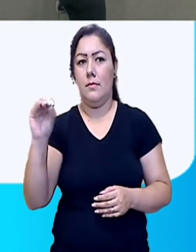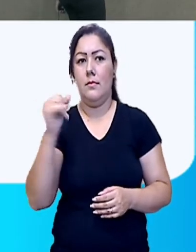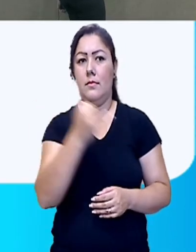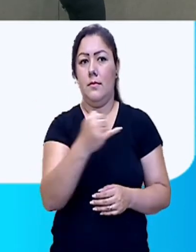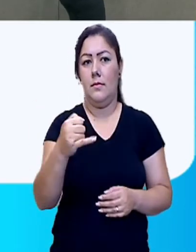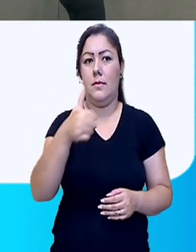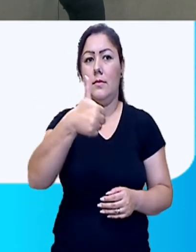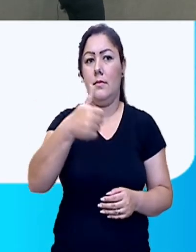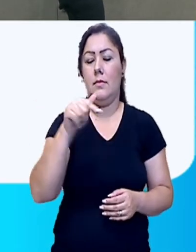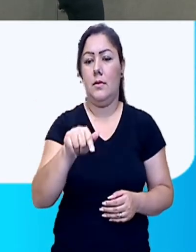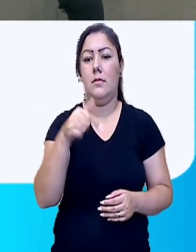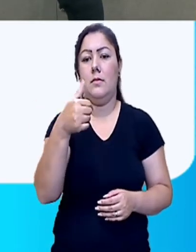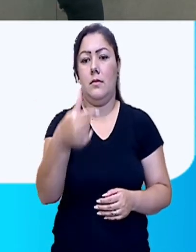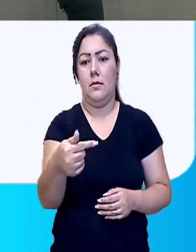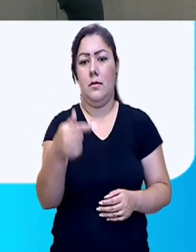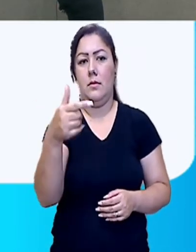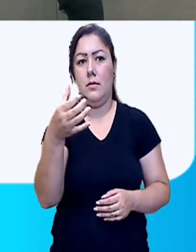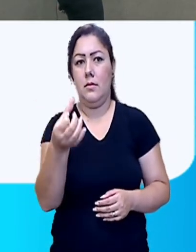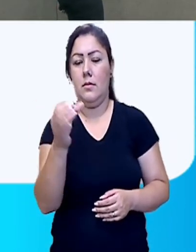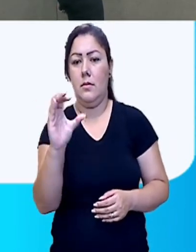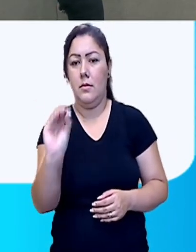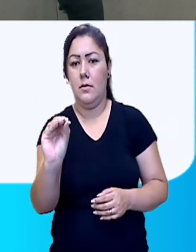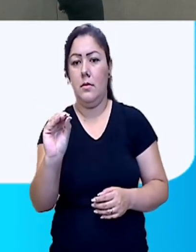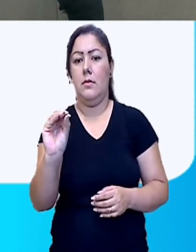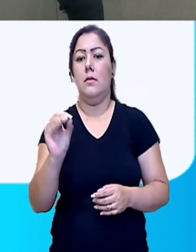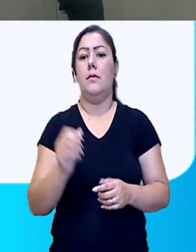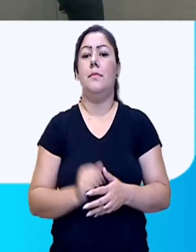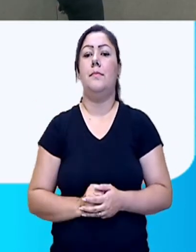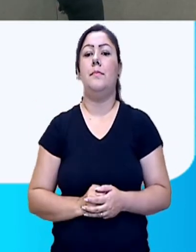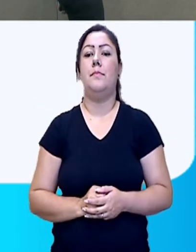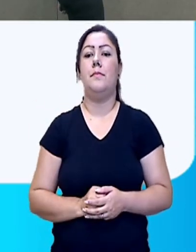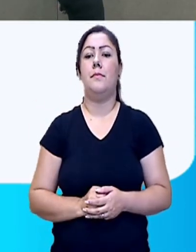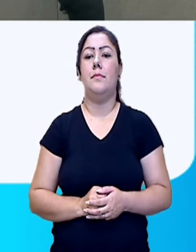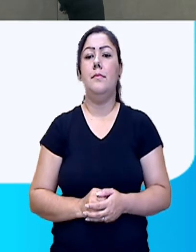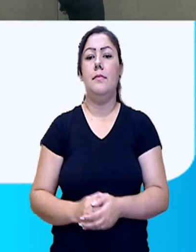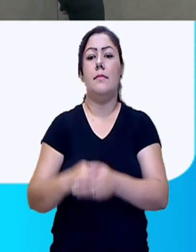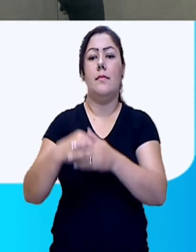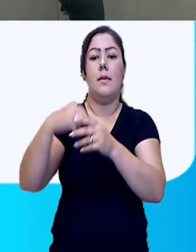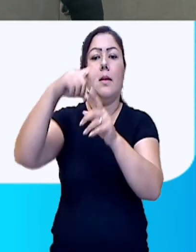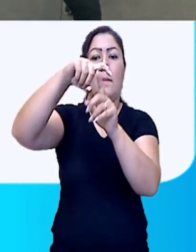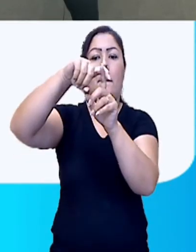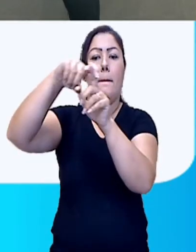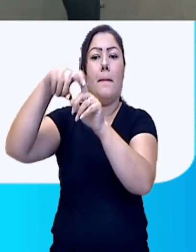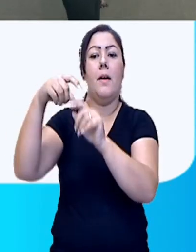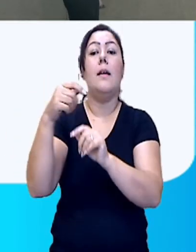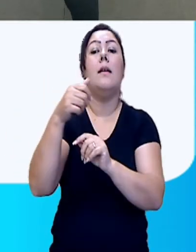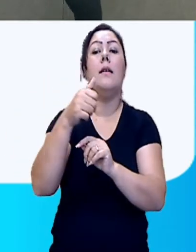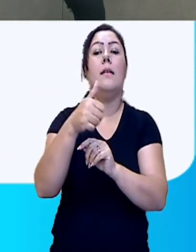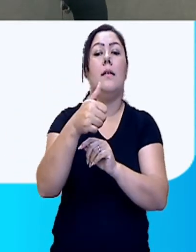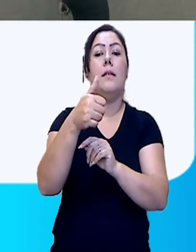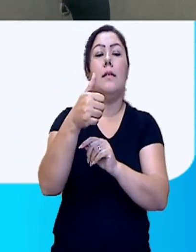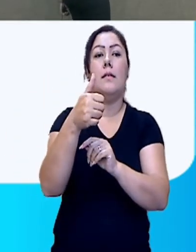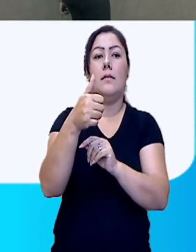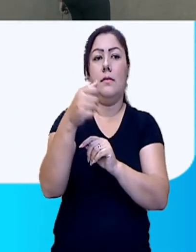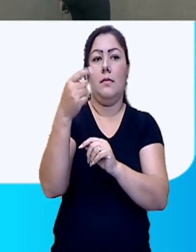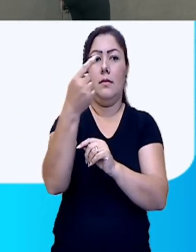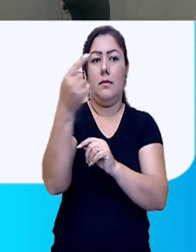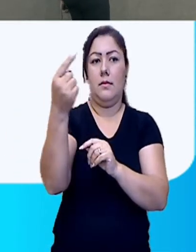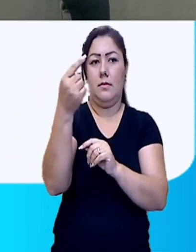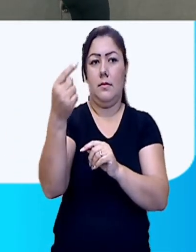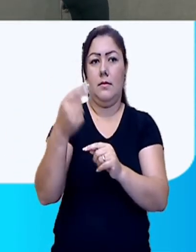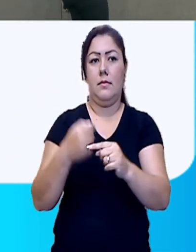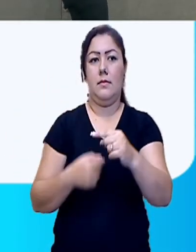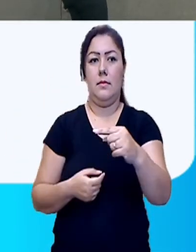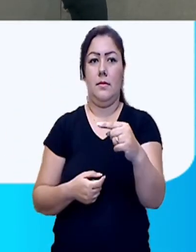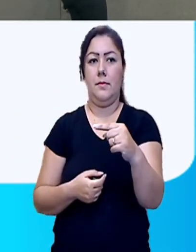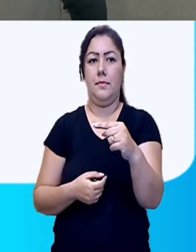1.760. Então, olha, vamos subtrair aqui, pegar emprestado, porque zero eu não posso tirar 6.